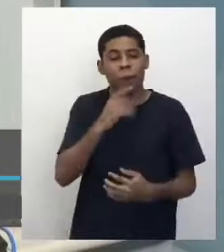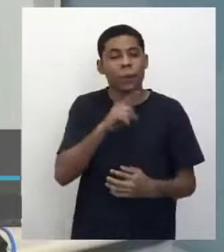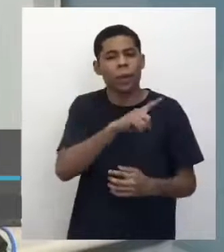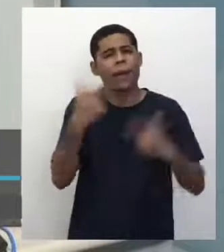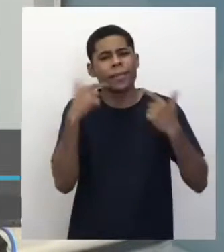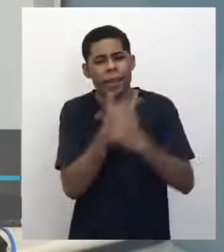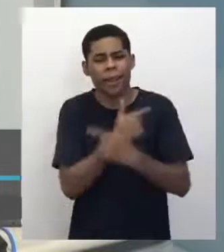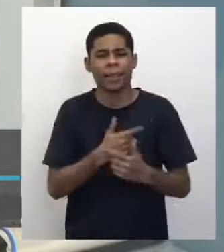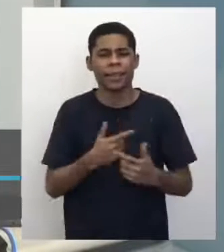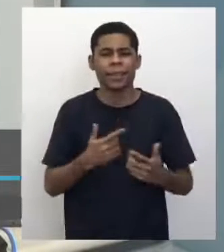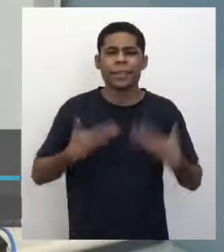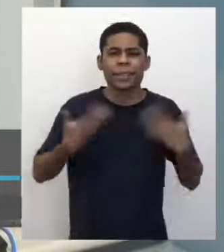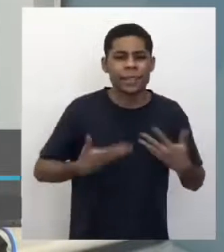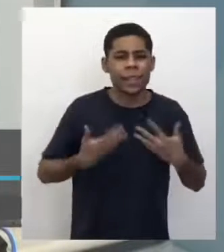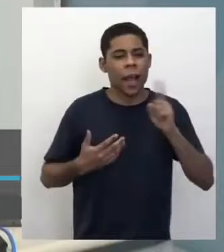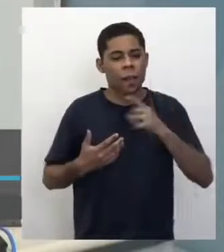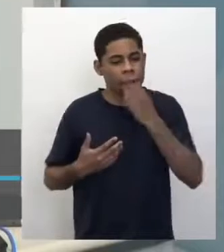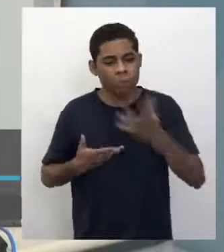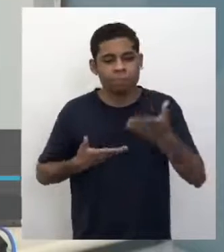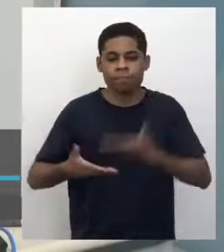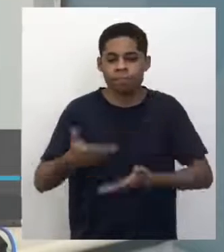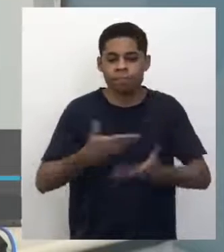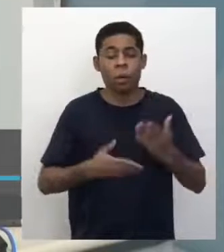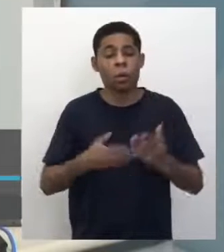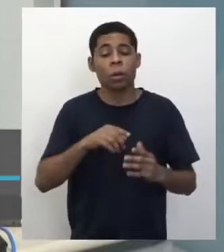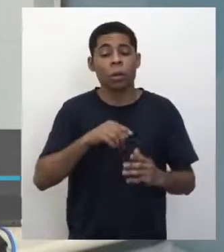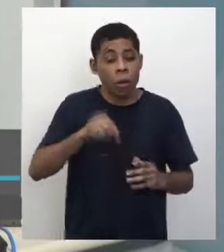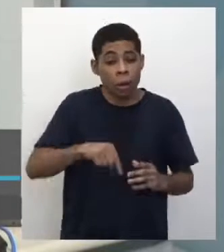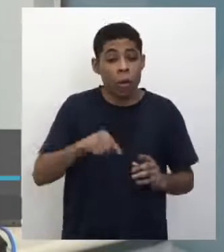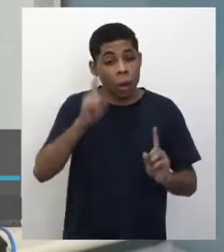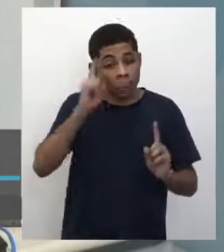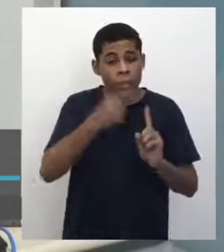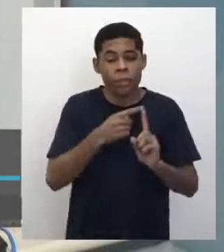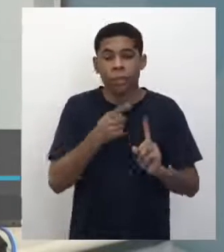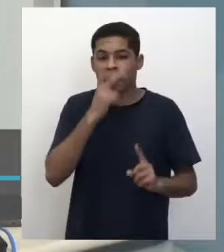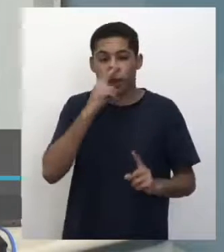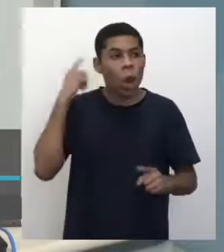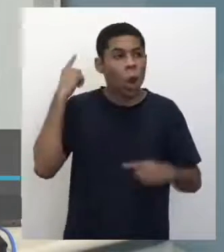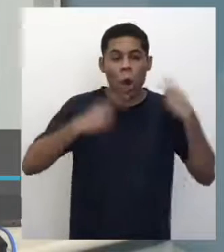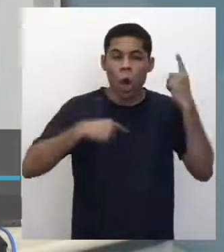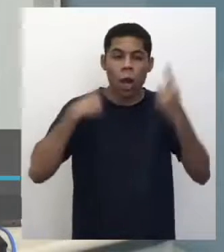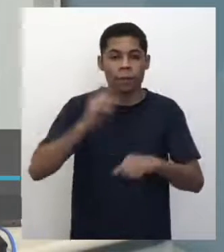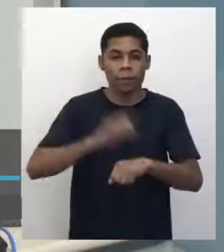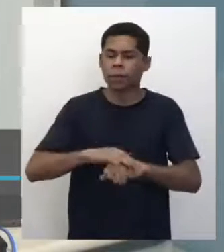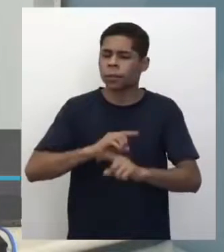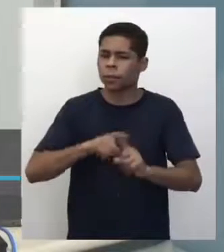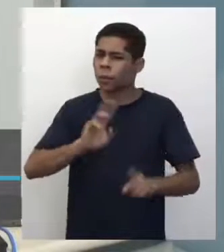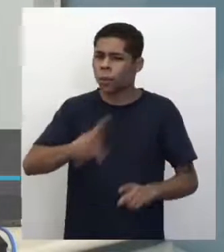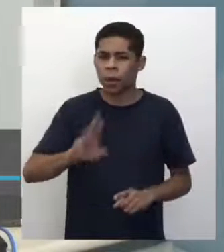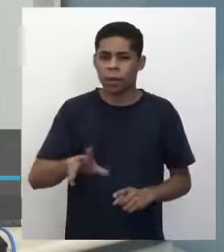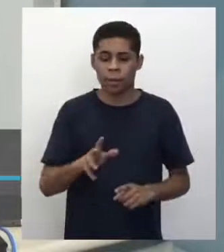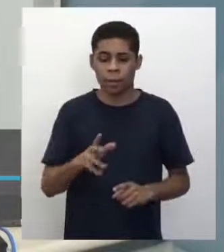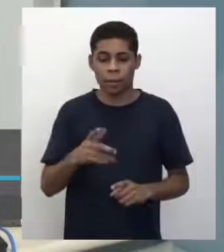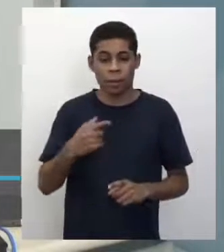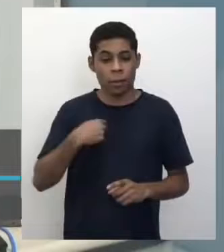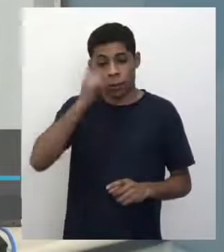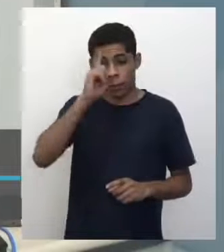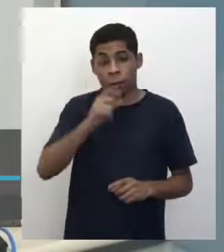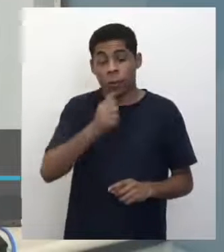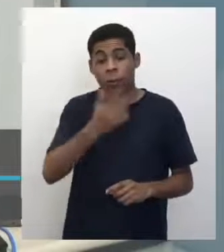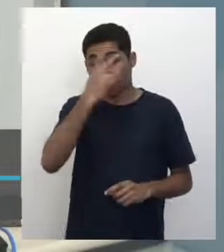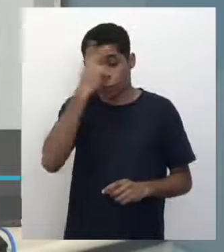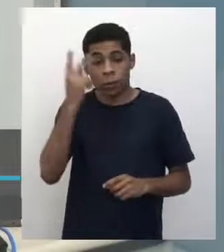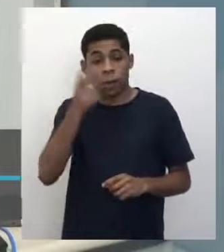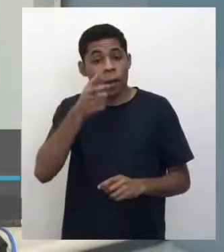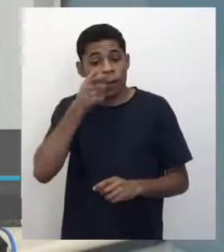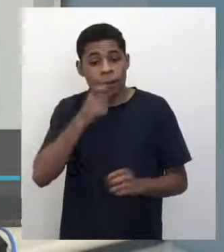aula, a gente faz interação, mas quais foram os objetivos? Parece uma coisa louca isso que a gente fez, né? Mas é o que eu brinco, eu não sei quantas pessoas estão assistindo a